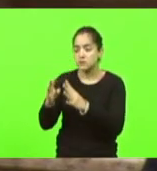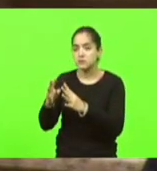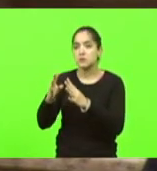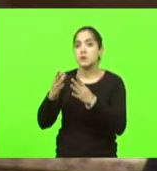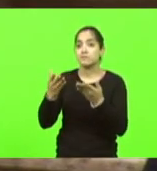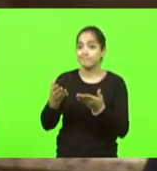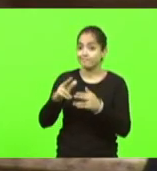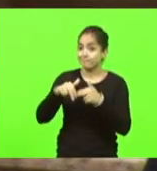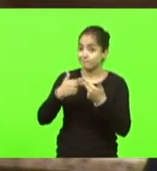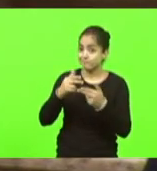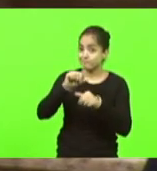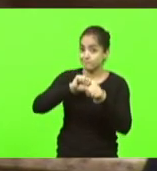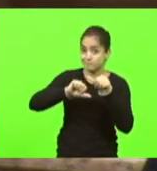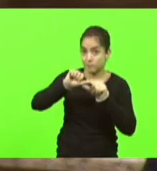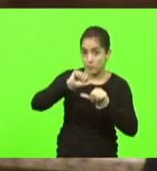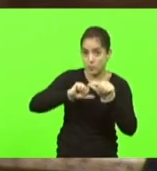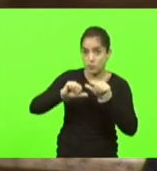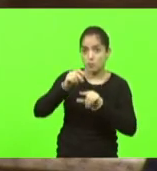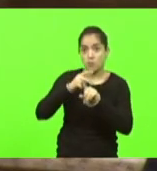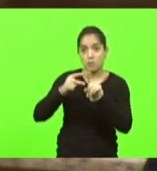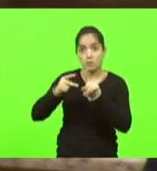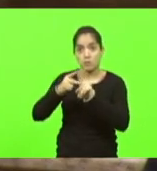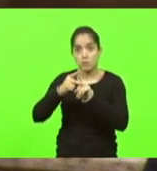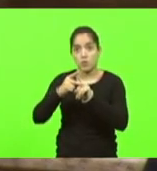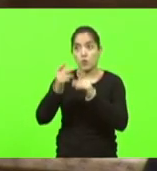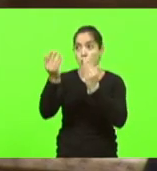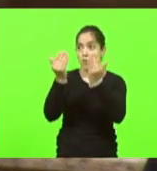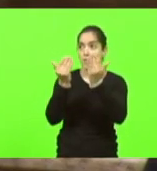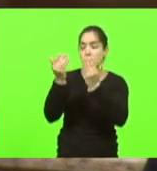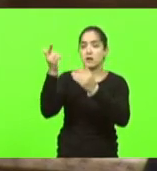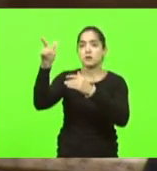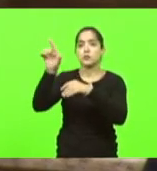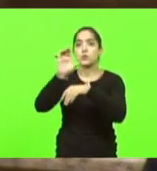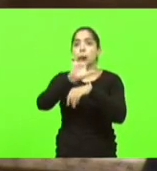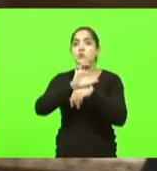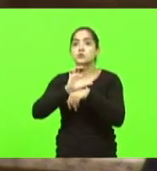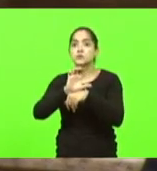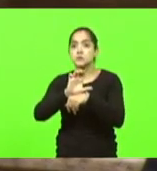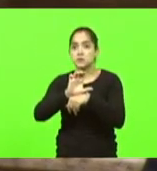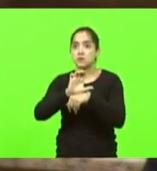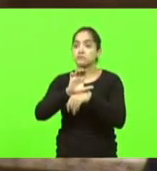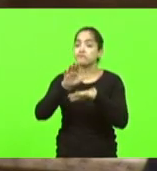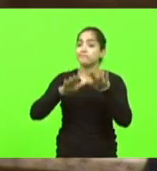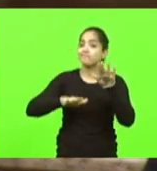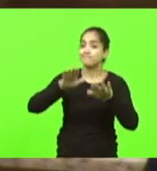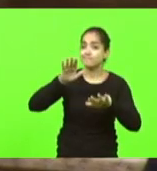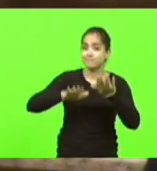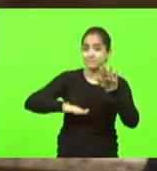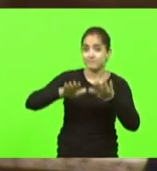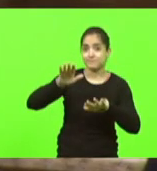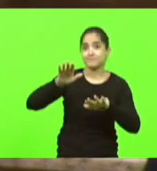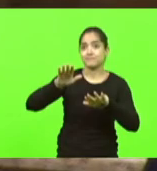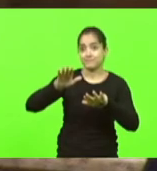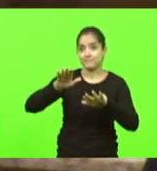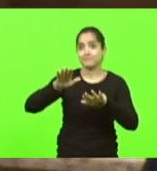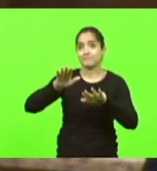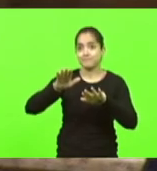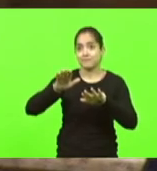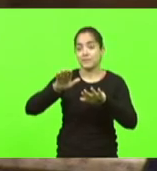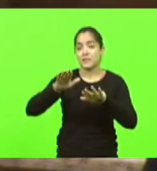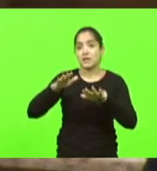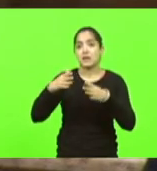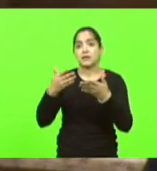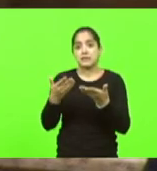reforma se comparado aos demais estados brasileiros Talvez seja uma das reformas que nós afrouxamos até um